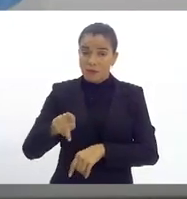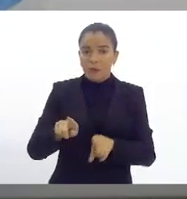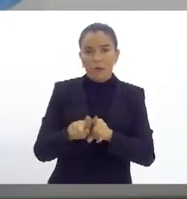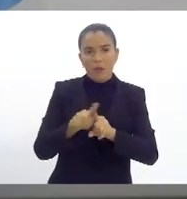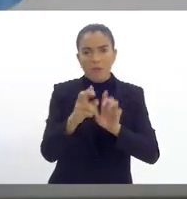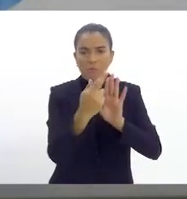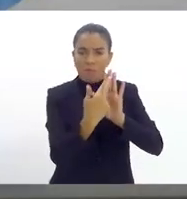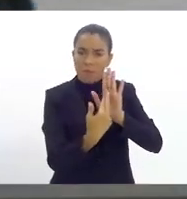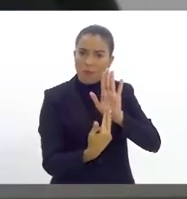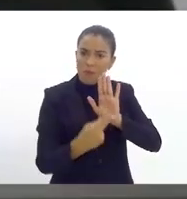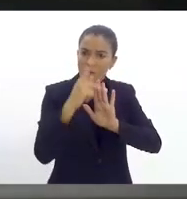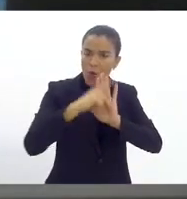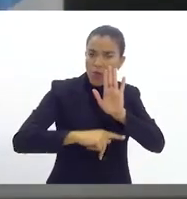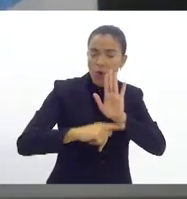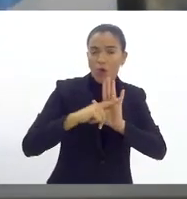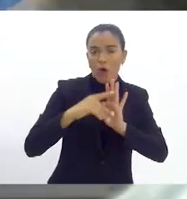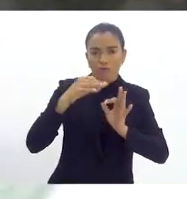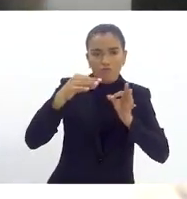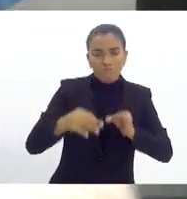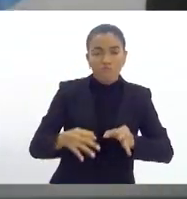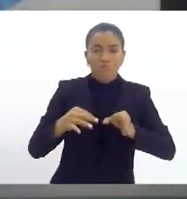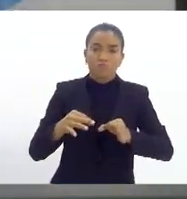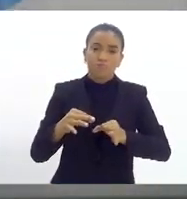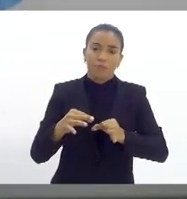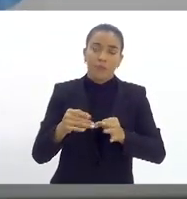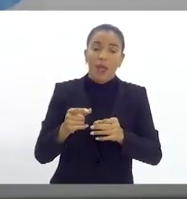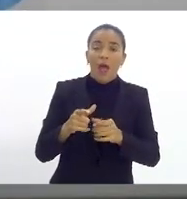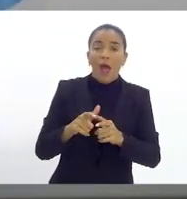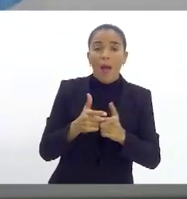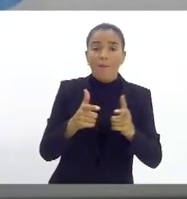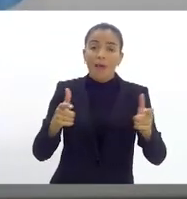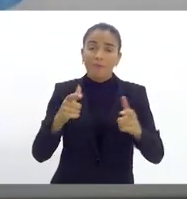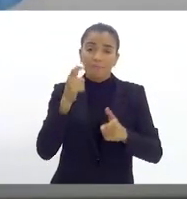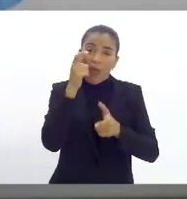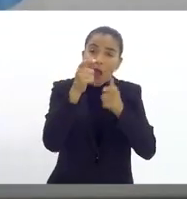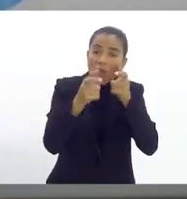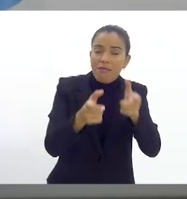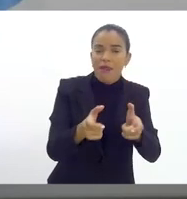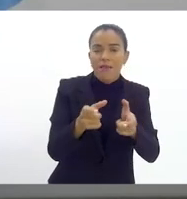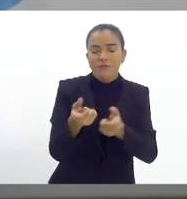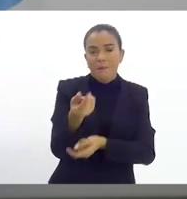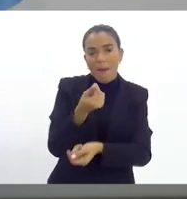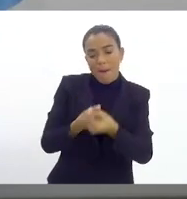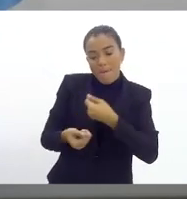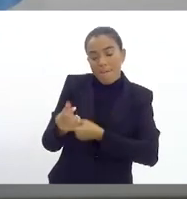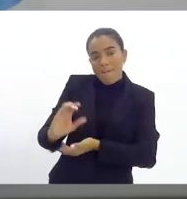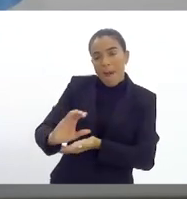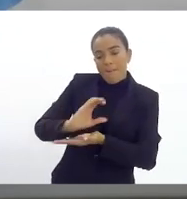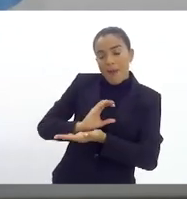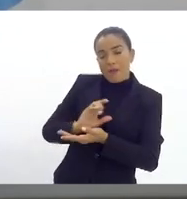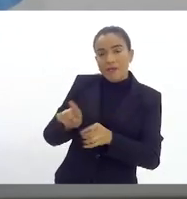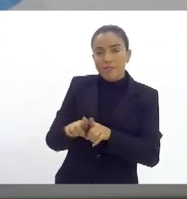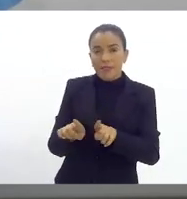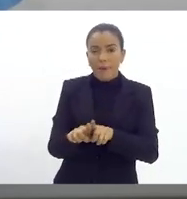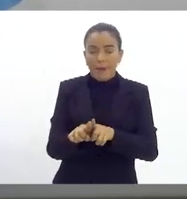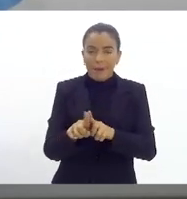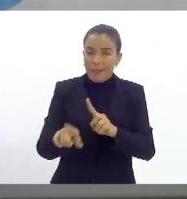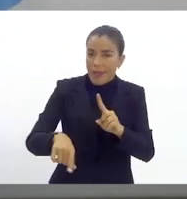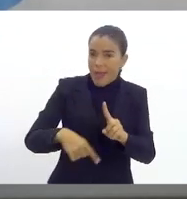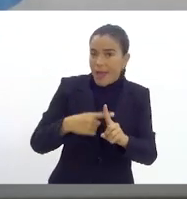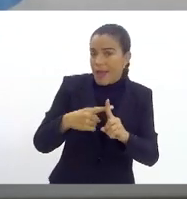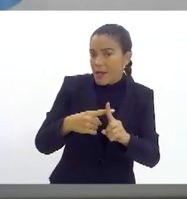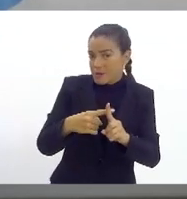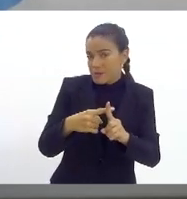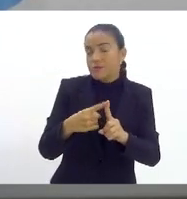protocolos consistentes mas muito pelo contrário a maximização do lucro é e a otimização da forma da